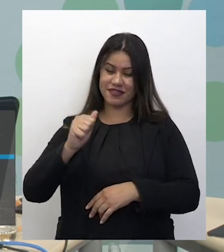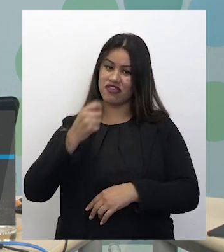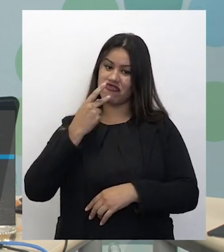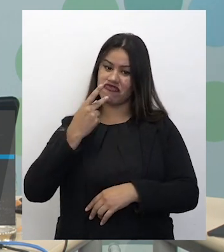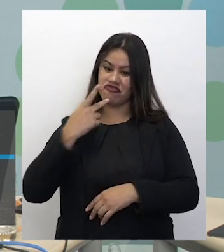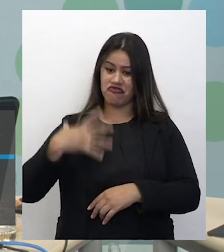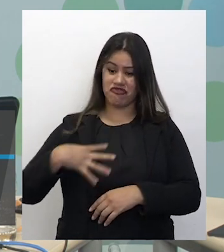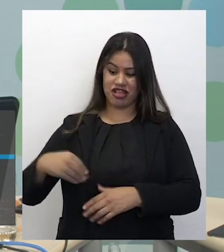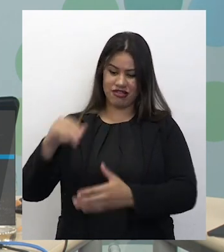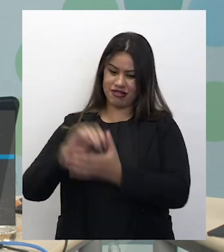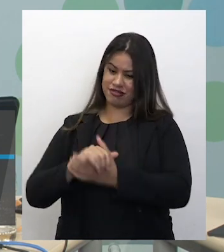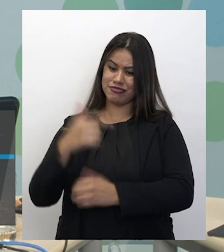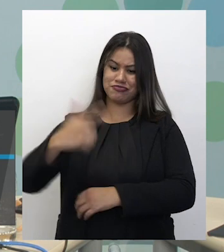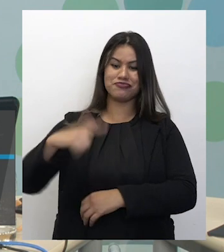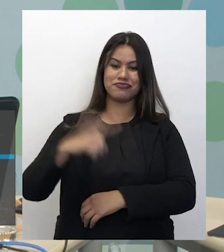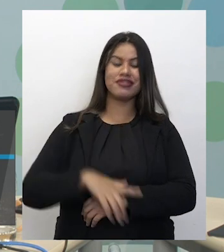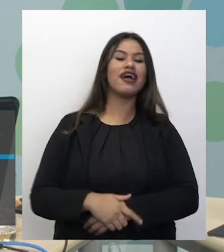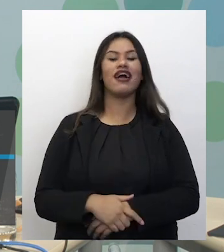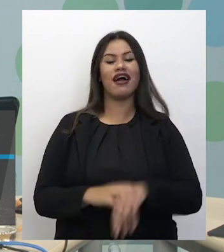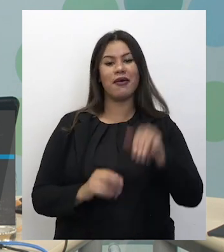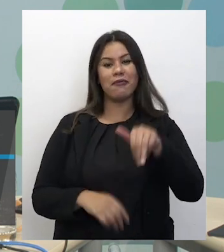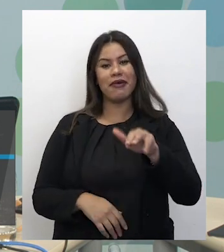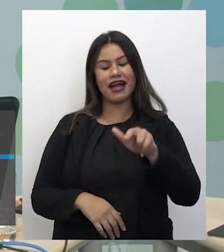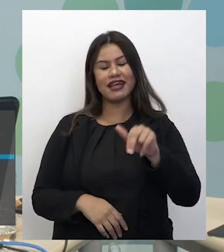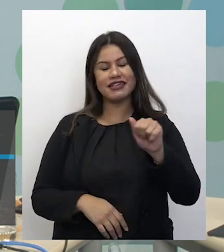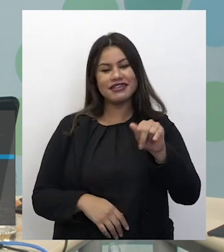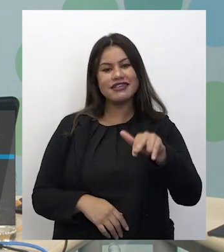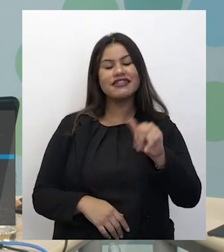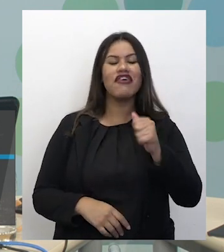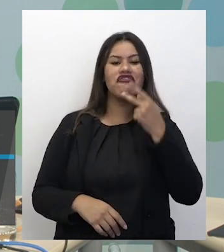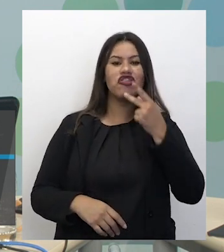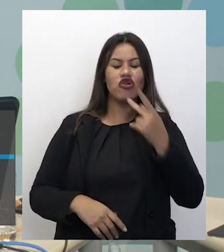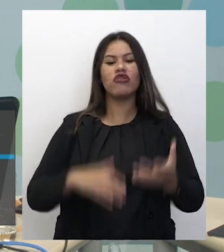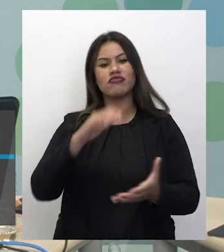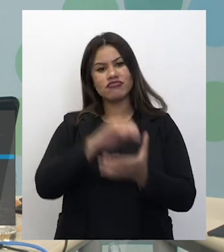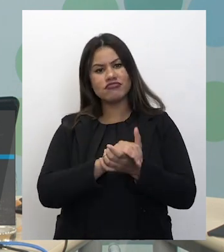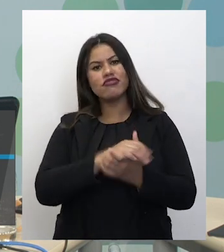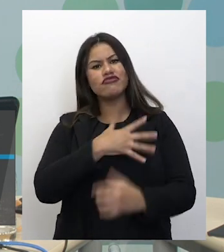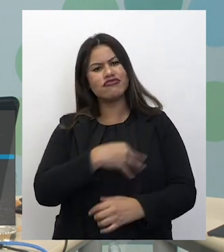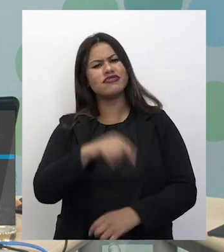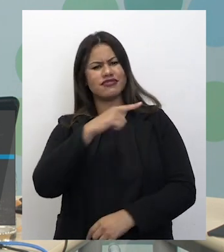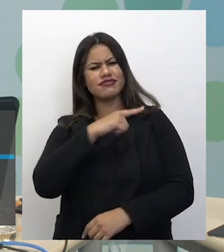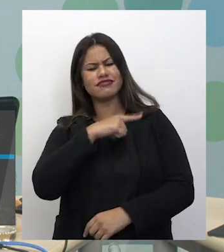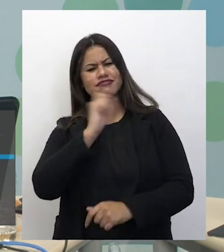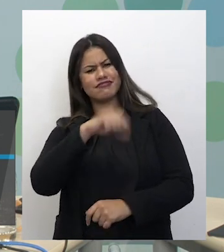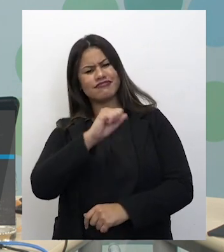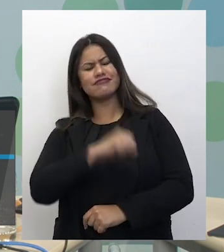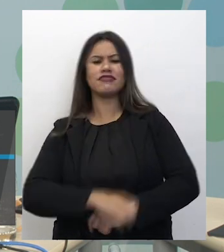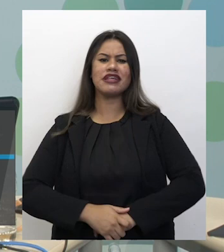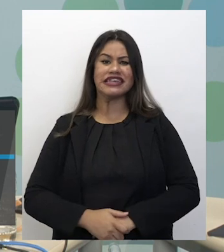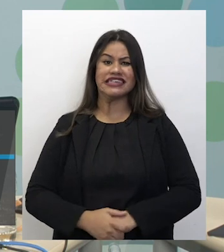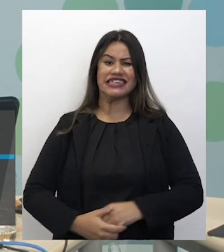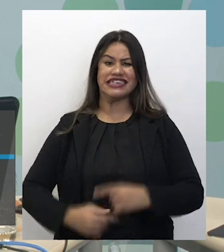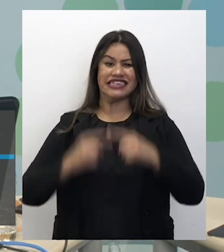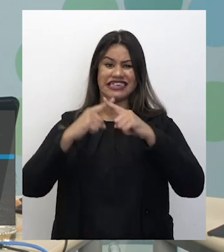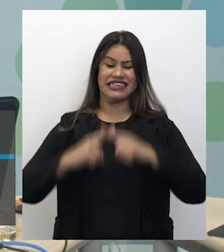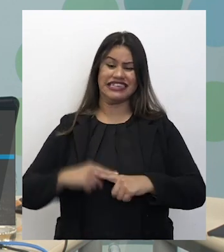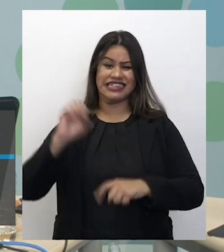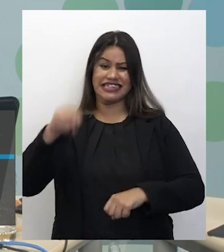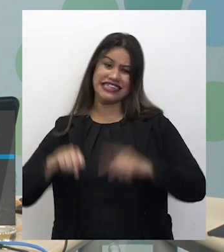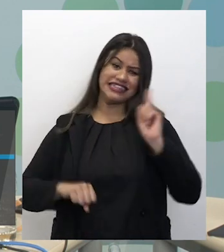filho do casal. Já a Mariane falou que é filho do casal. Aí tem uma disputa aqui, sim e